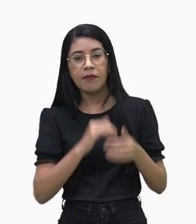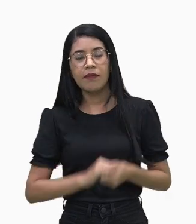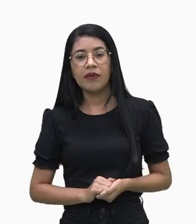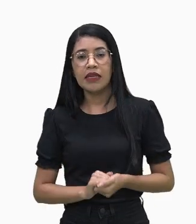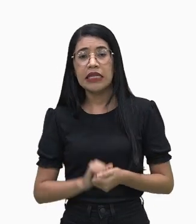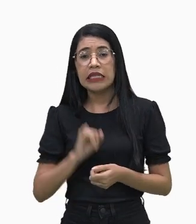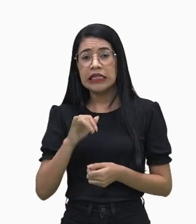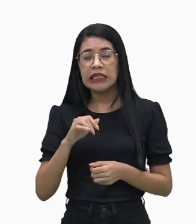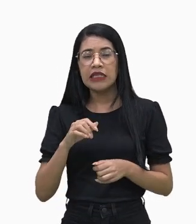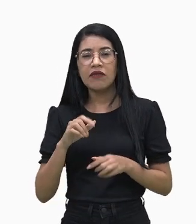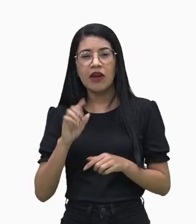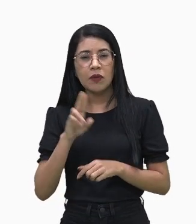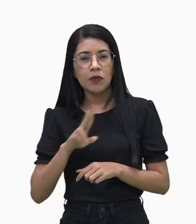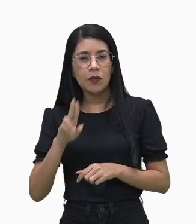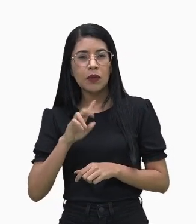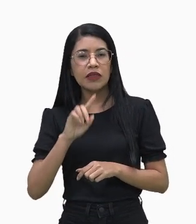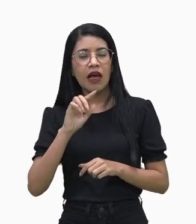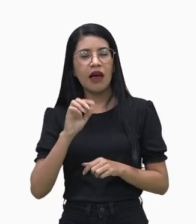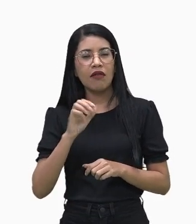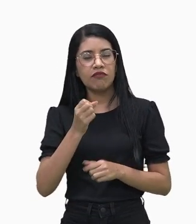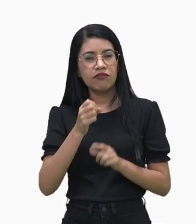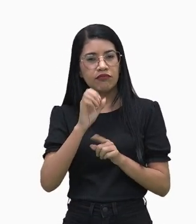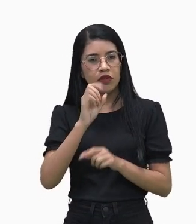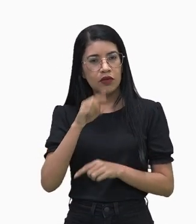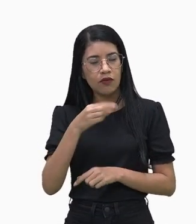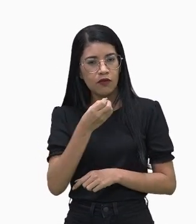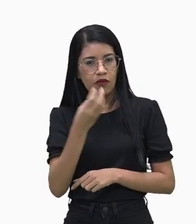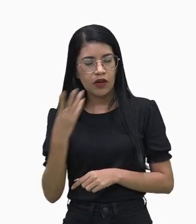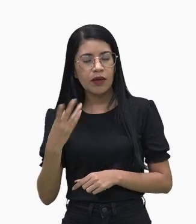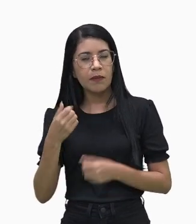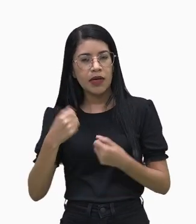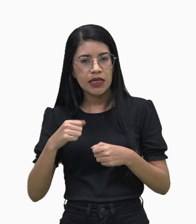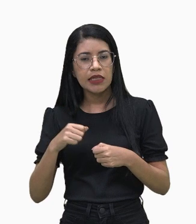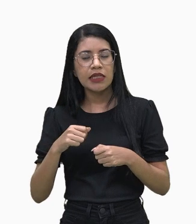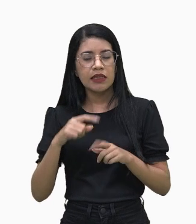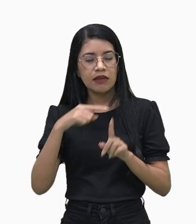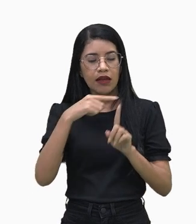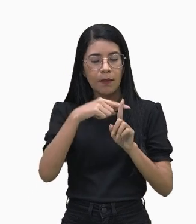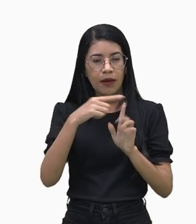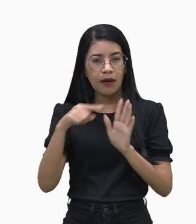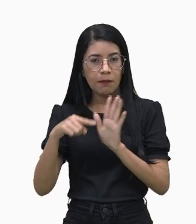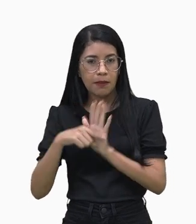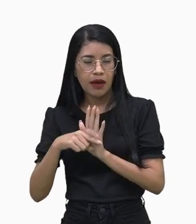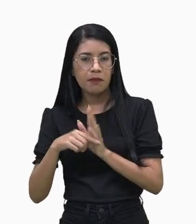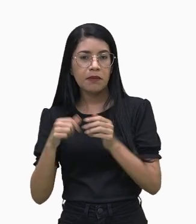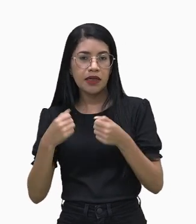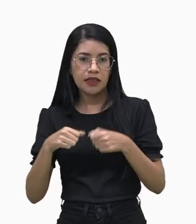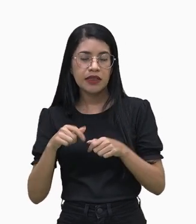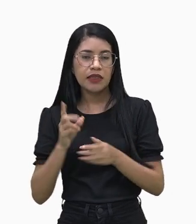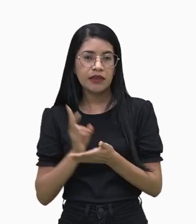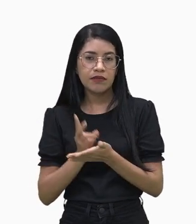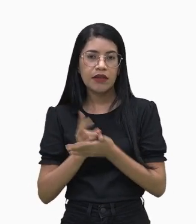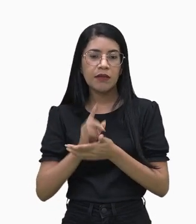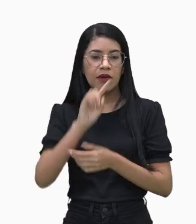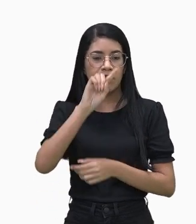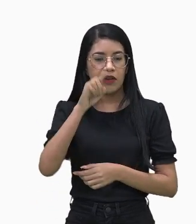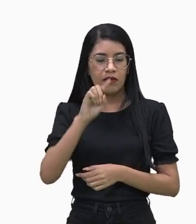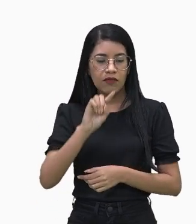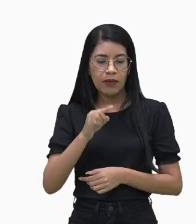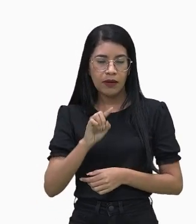você vai trabalhar com o número que tem vírgula, vai fazer a adição ou a subtração, coloque vírgula embaixo de